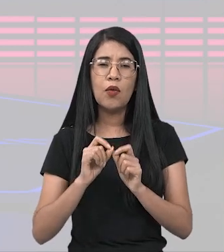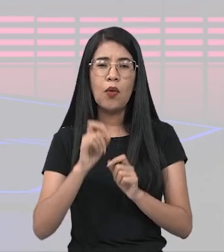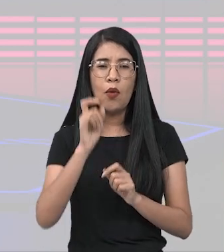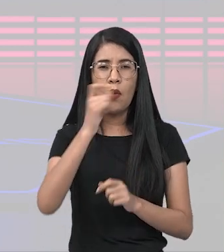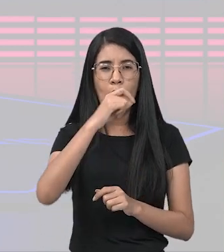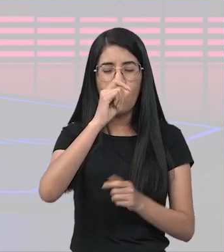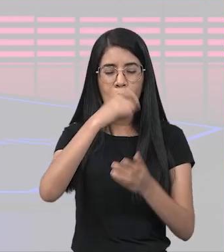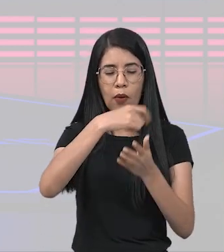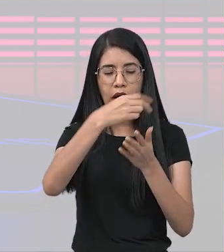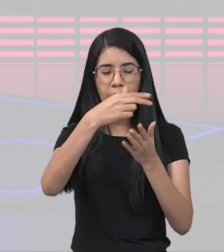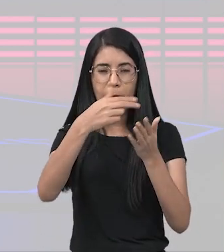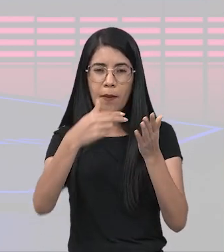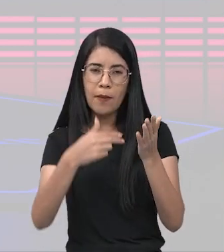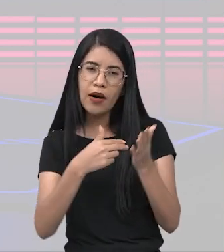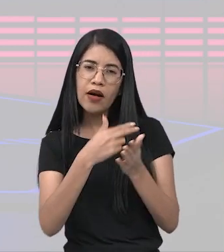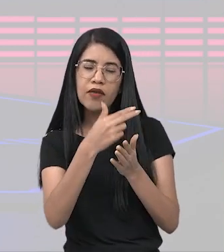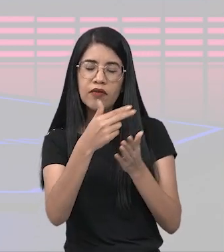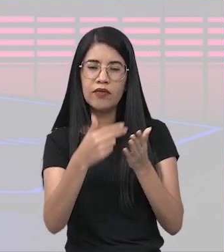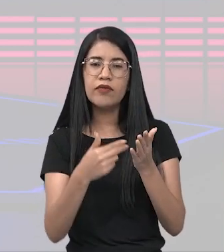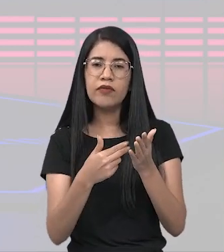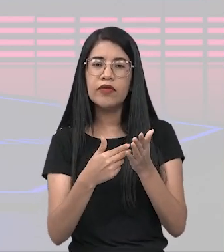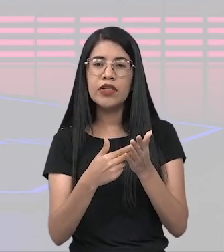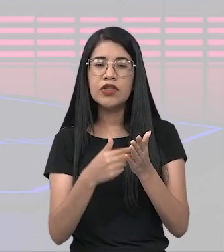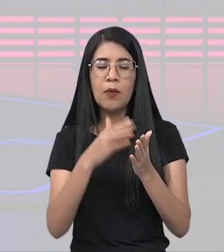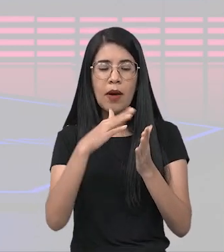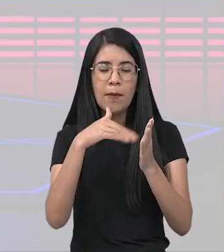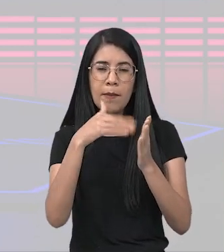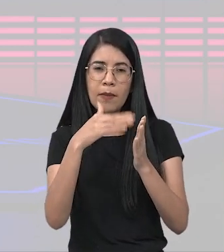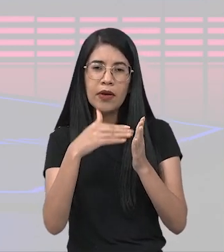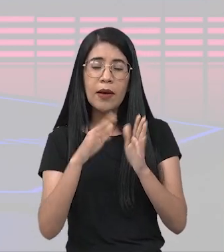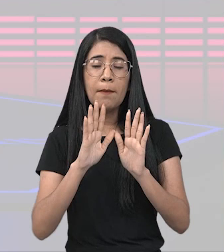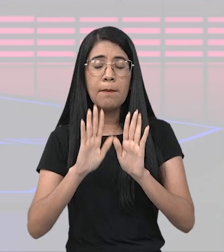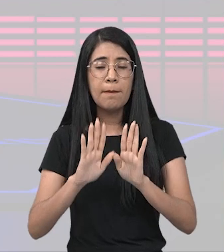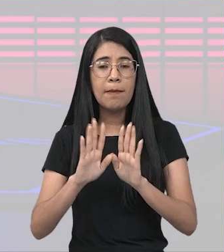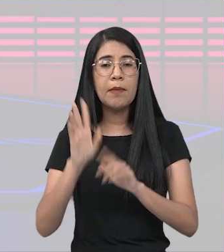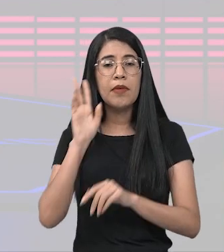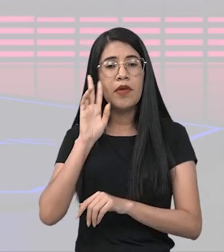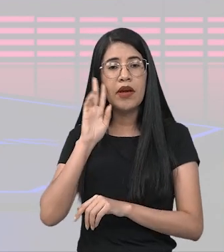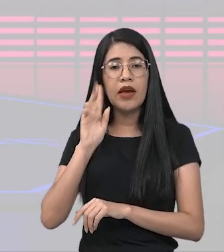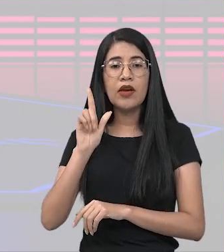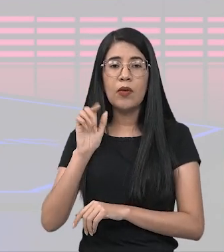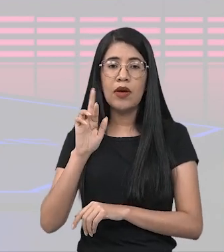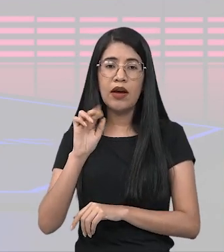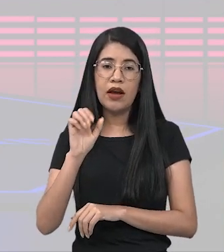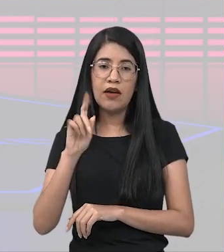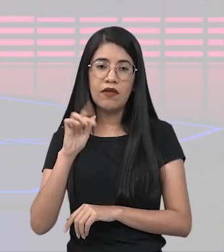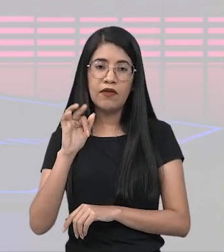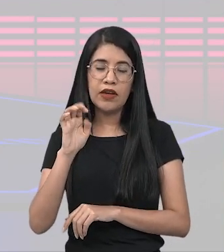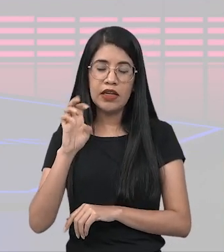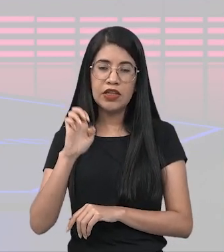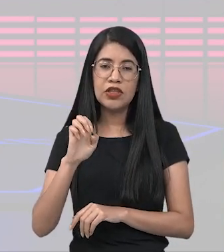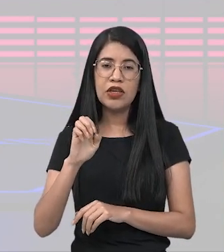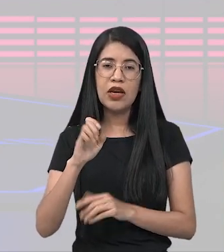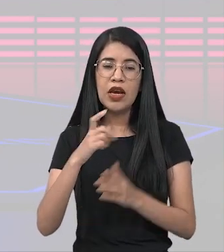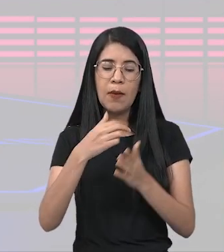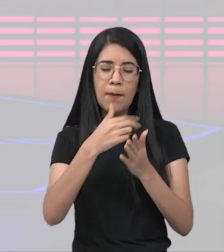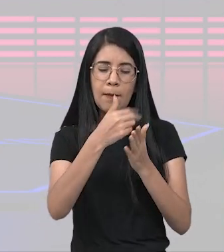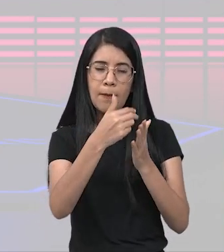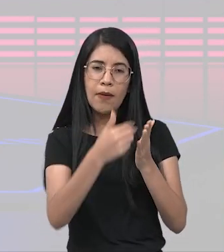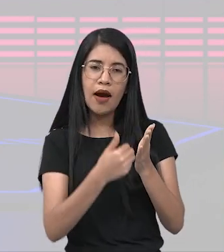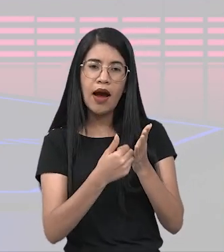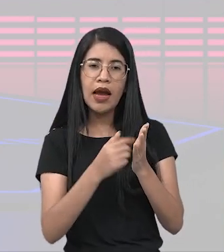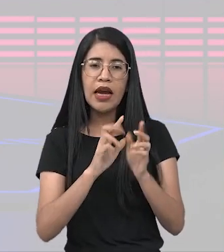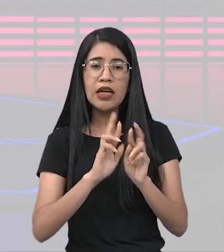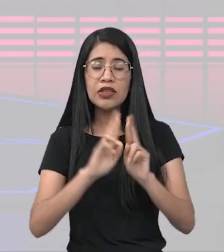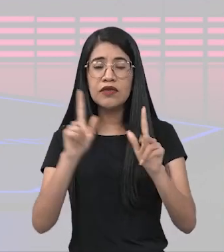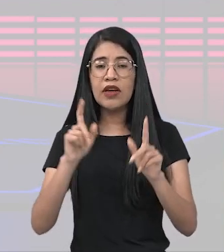a manifestação plástica, digamos assim, é aquela pintura. Lembrando que grafite é uma coisa e pichação é outra, né?